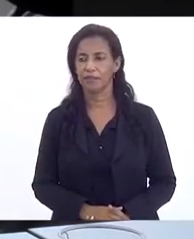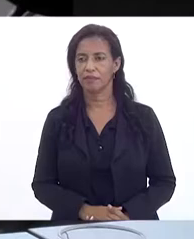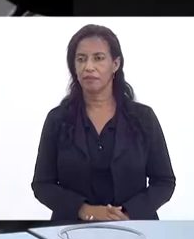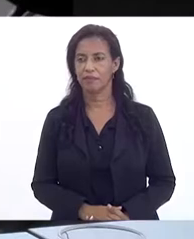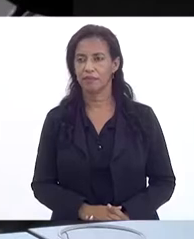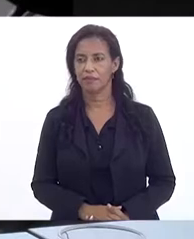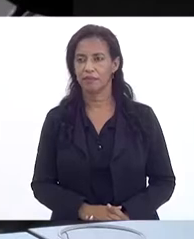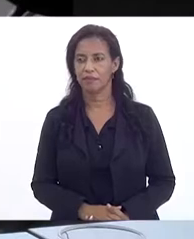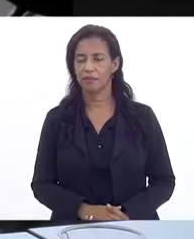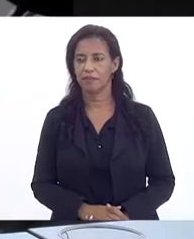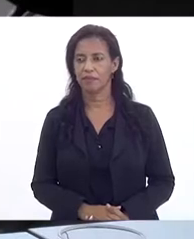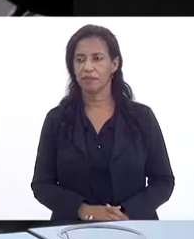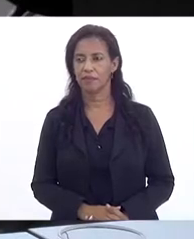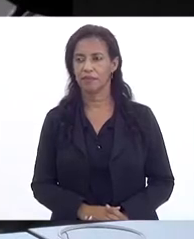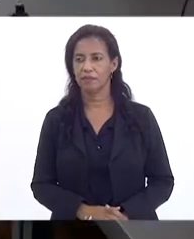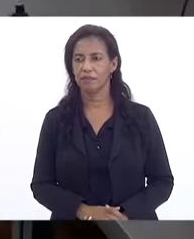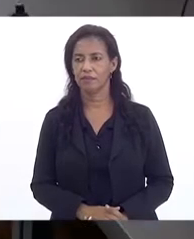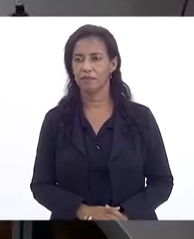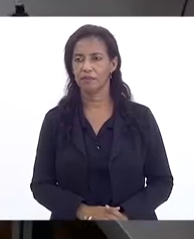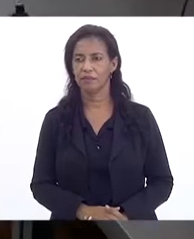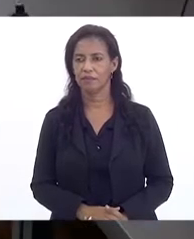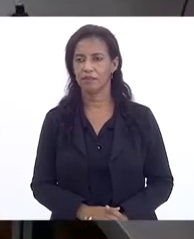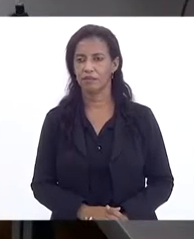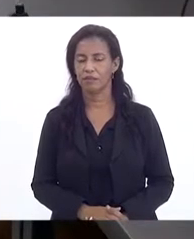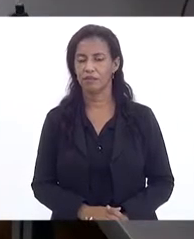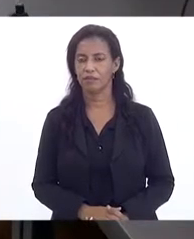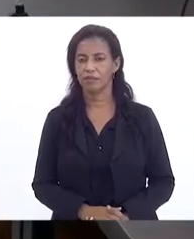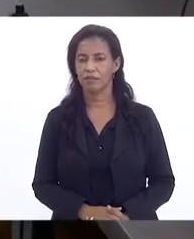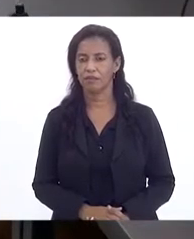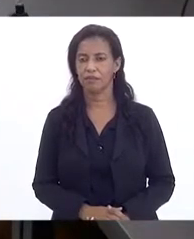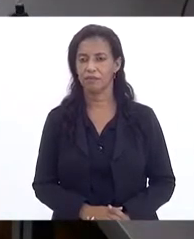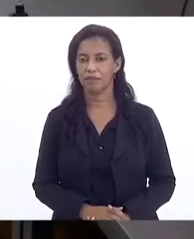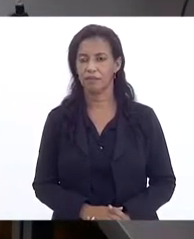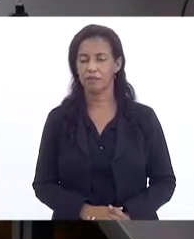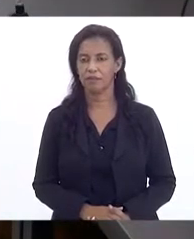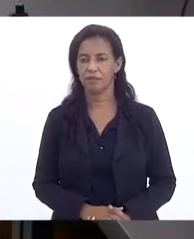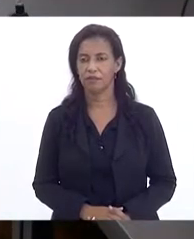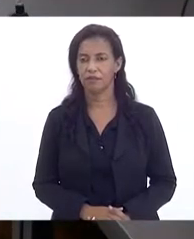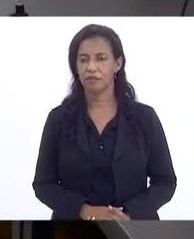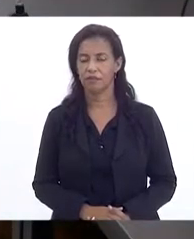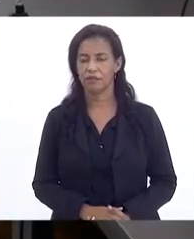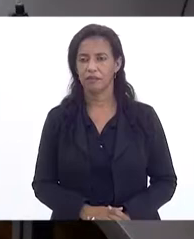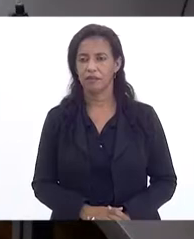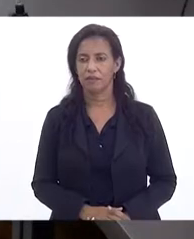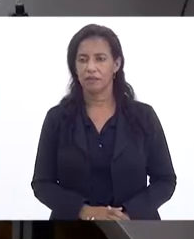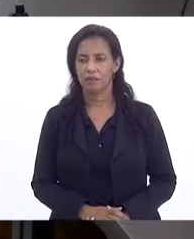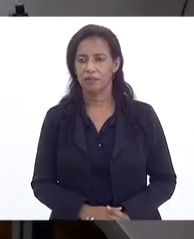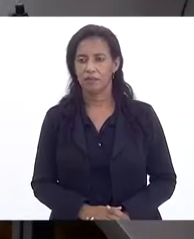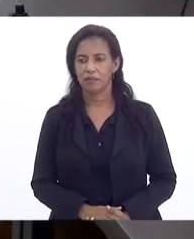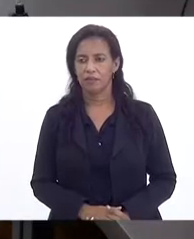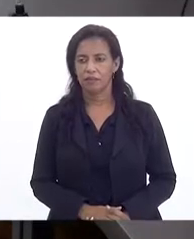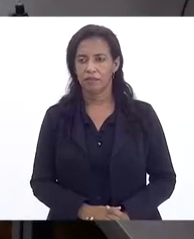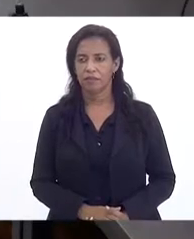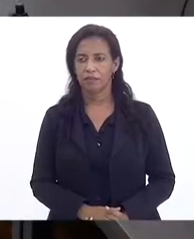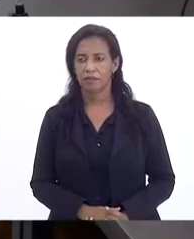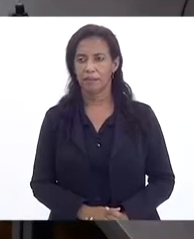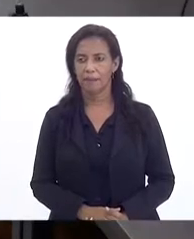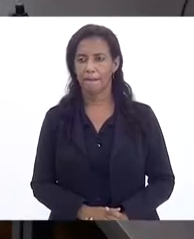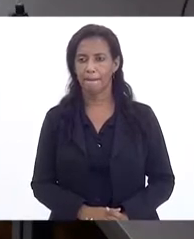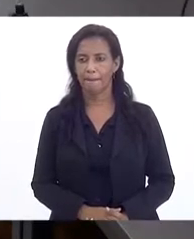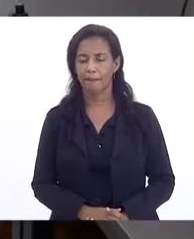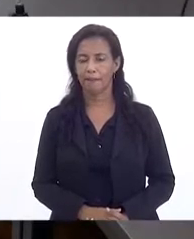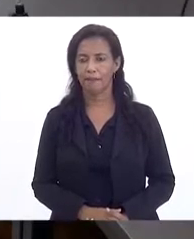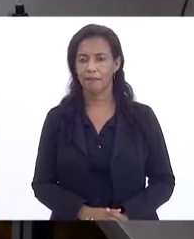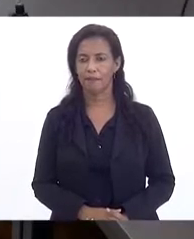Pois é. Concordo, deputado Luiz Paulo. O doutor Luiz Paulo vai pedir vista. Mas Vossa Excelência vai pedir vista